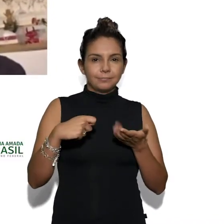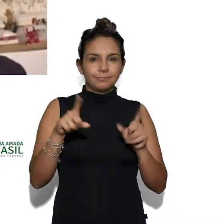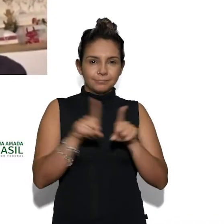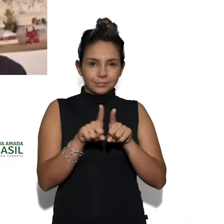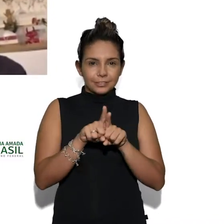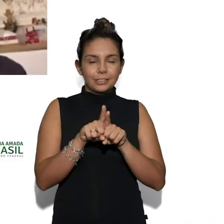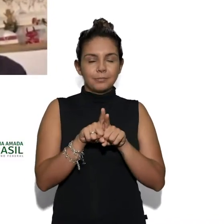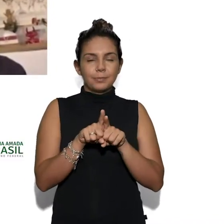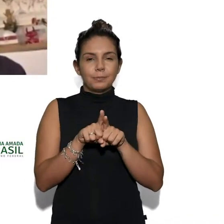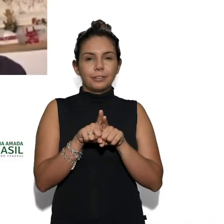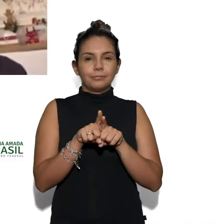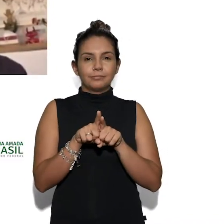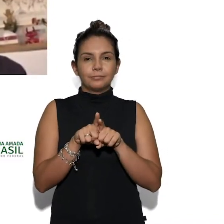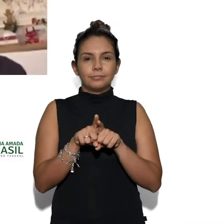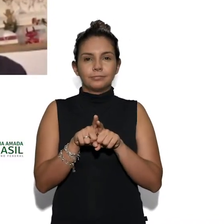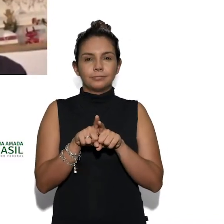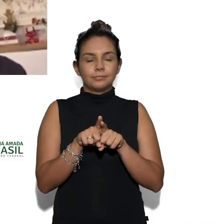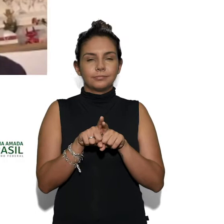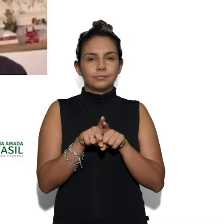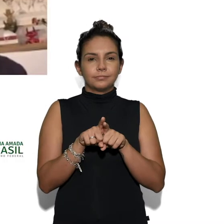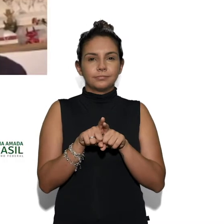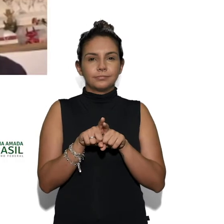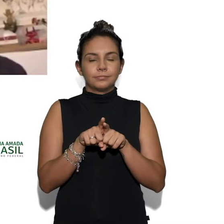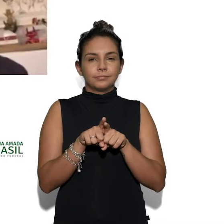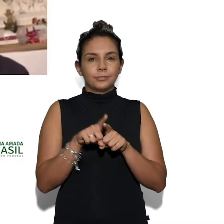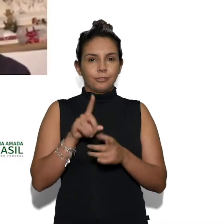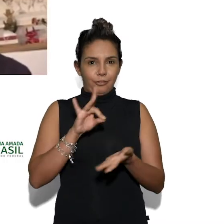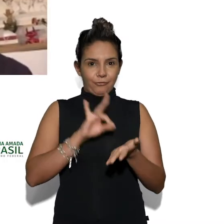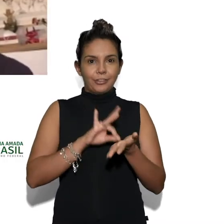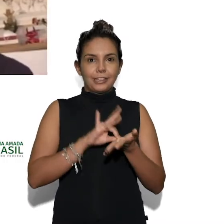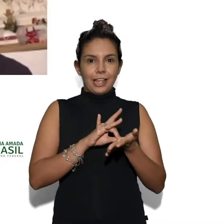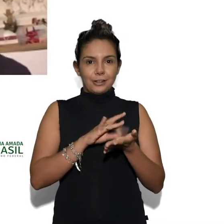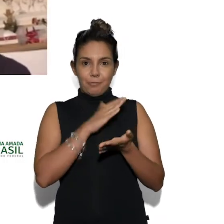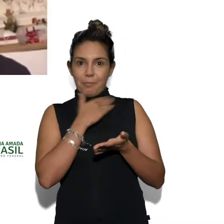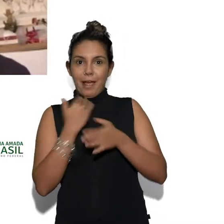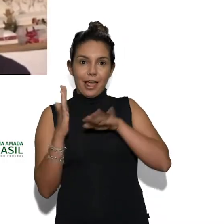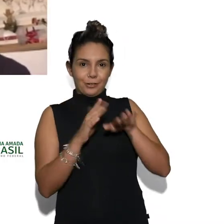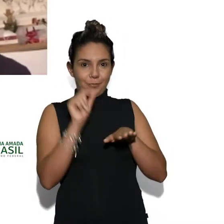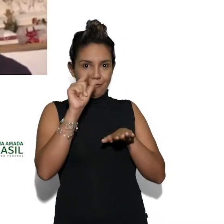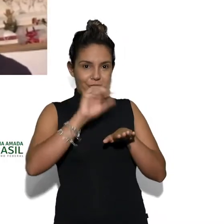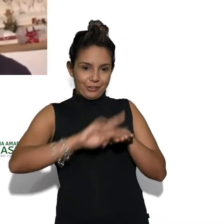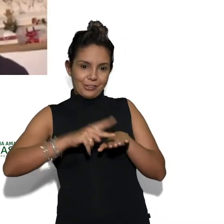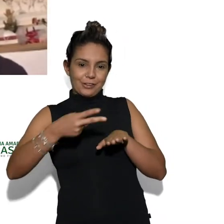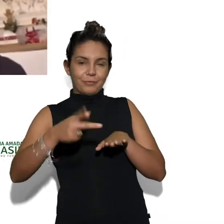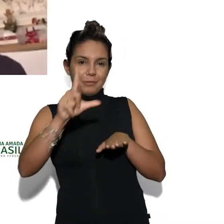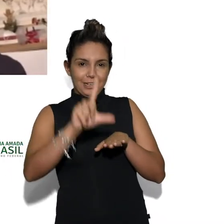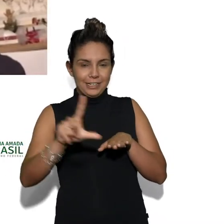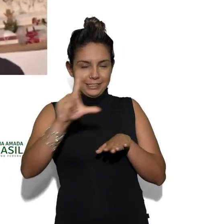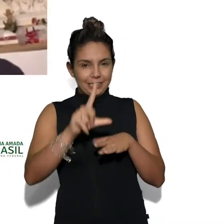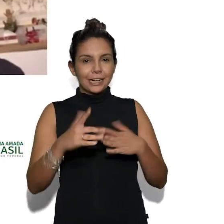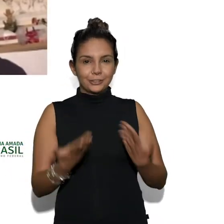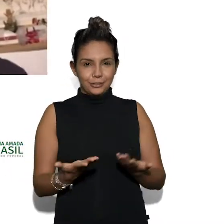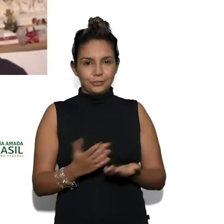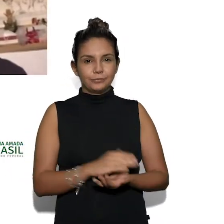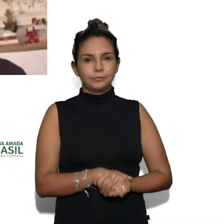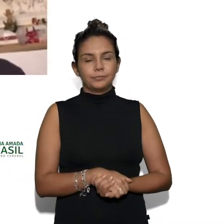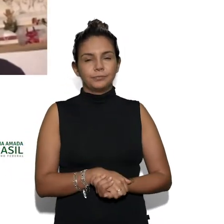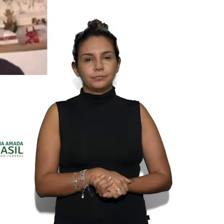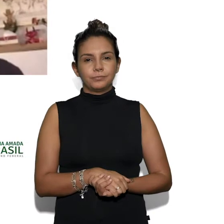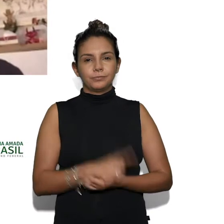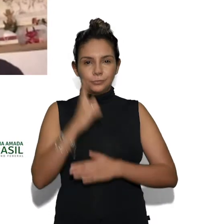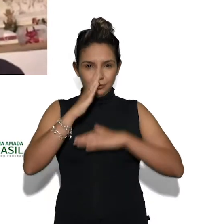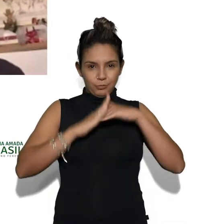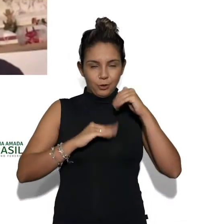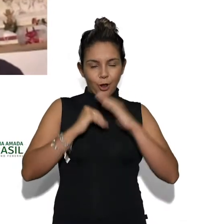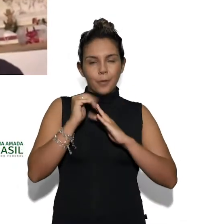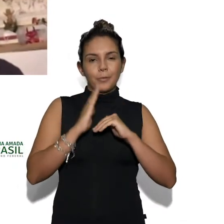também mata um pouco a verdade, porque a coisa é transformada numa obra que